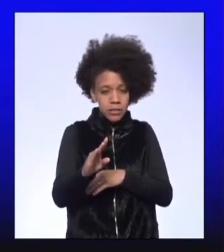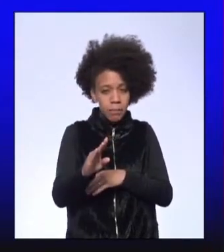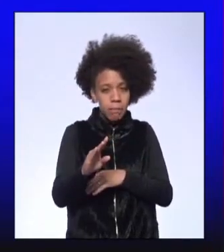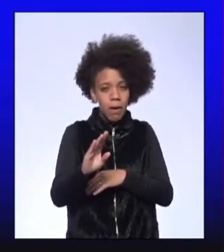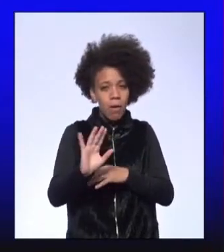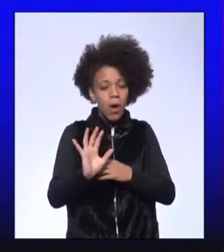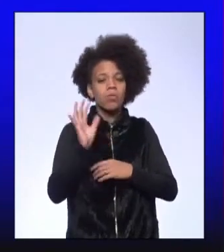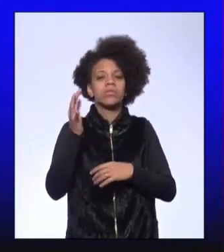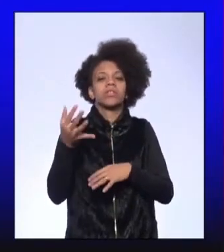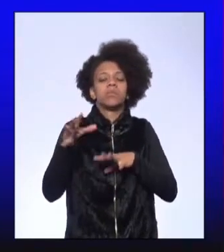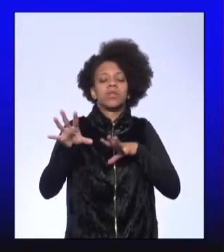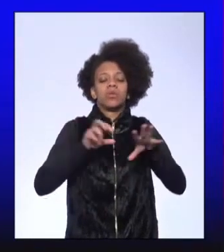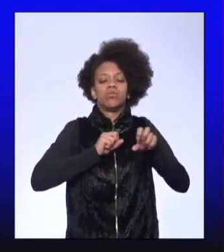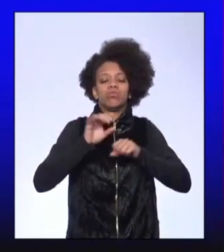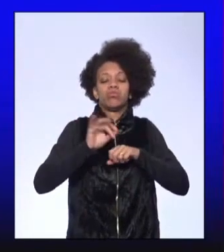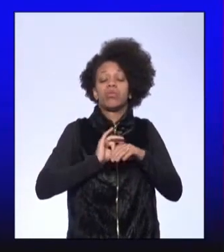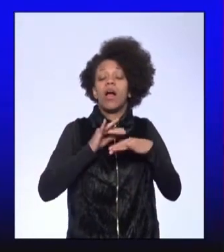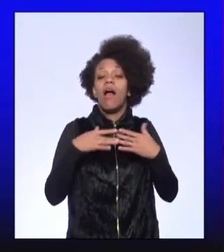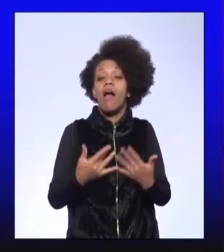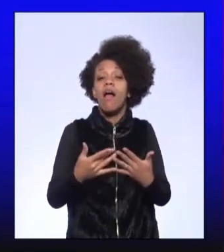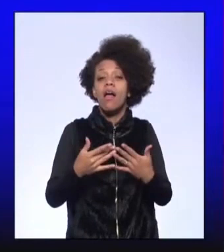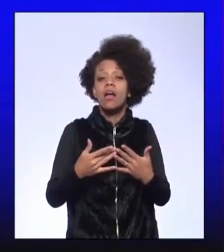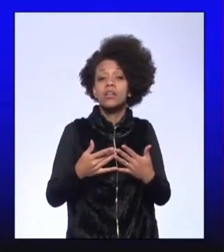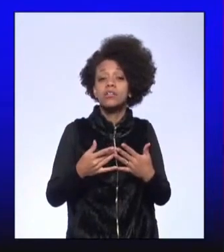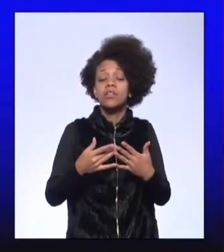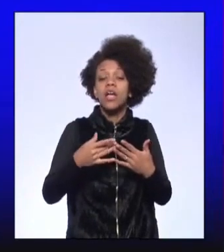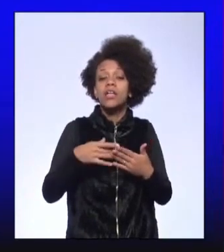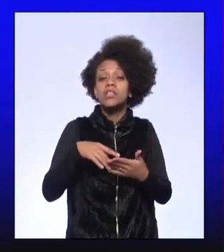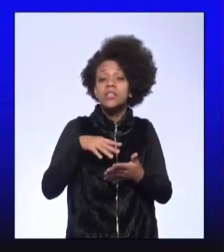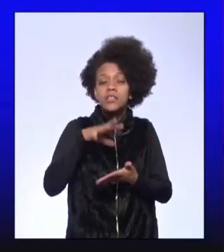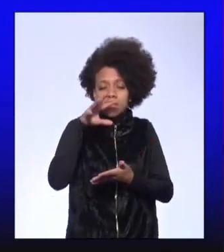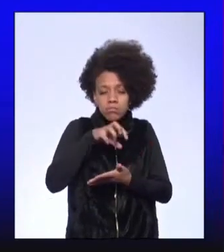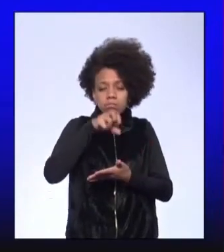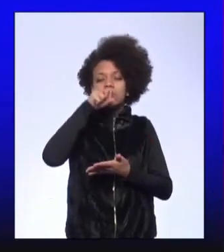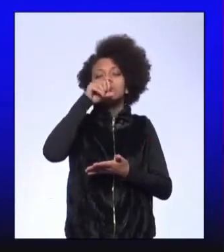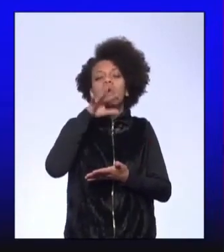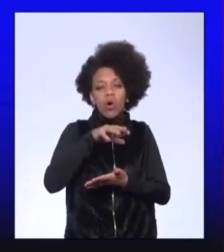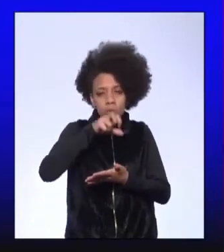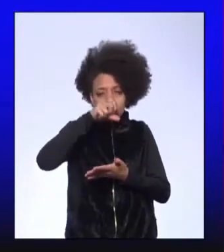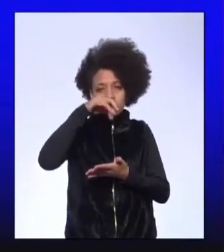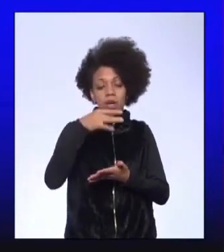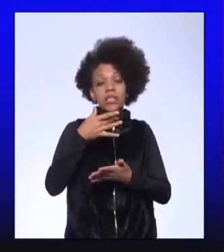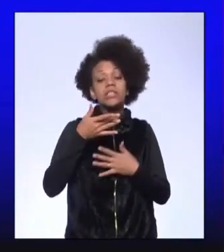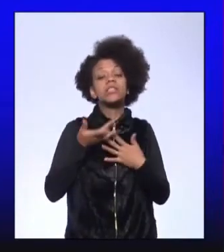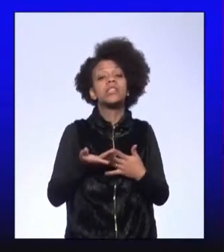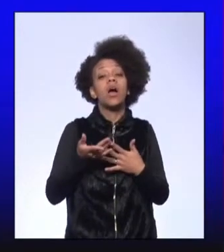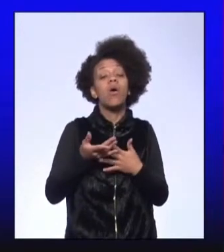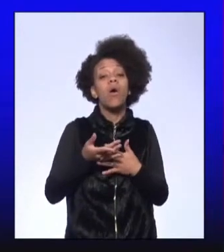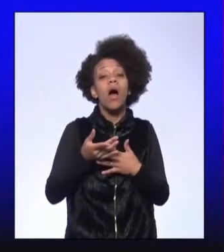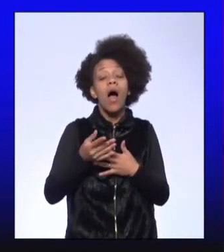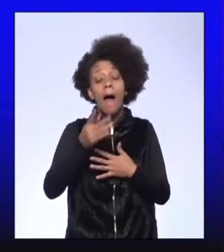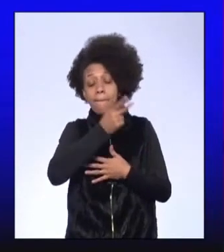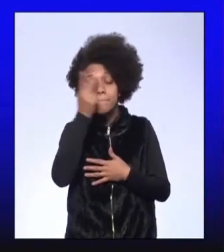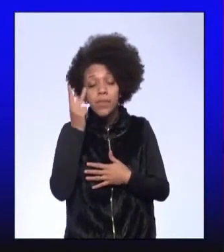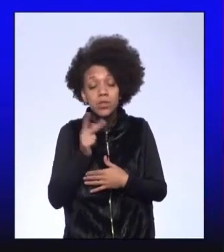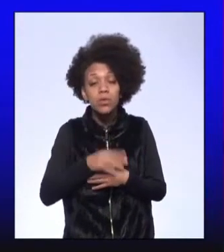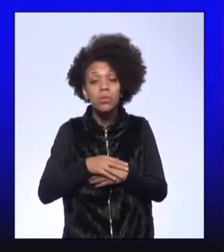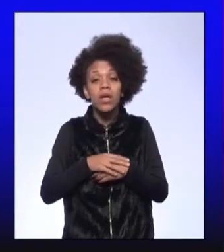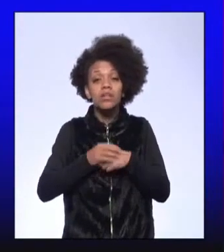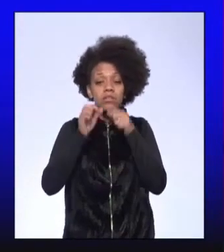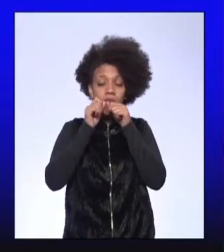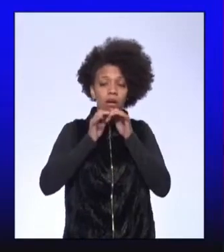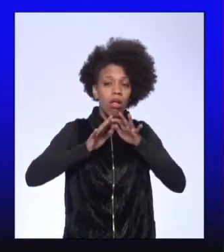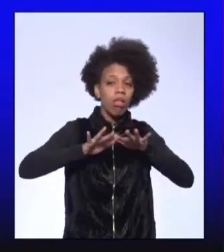de transmissão do vírus é através das gotículas respiratórias. Então, o indivíduo que está infectado, ao falar,